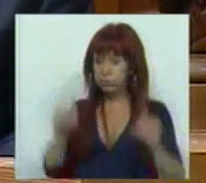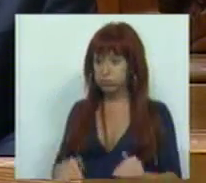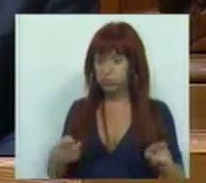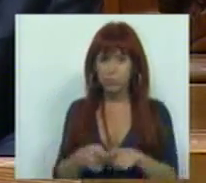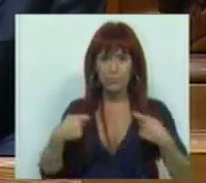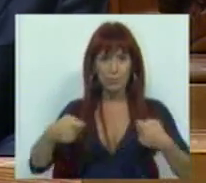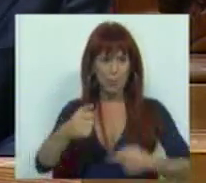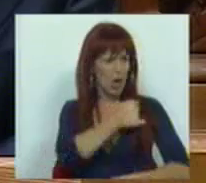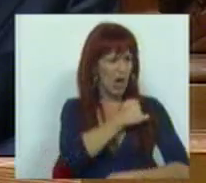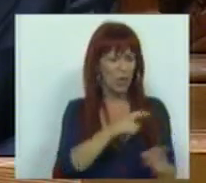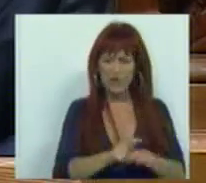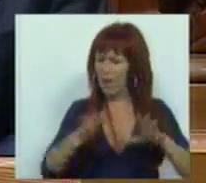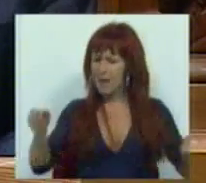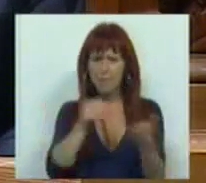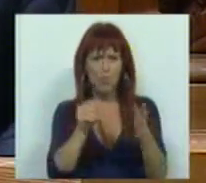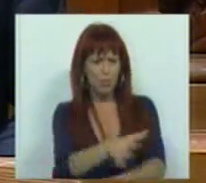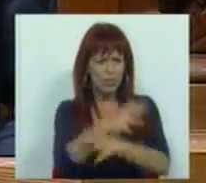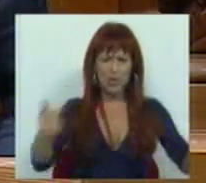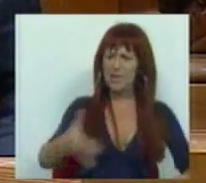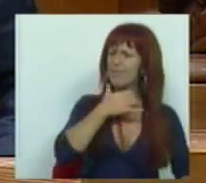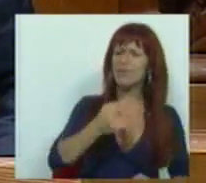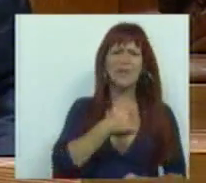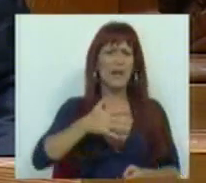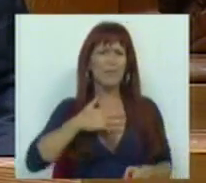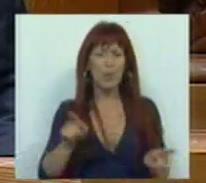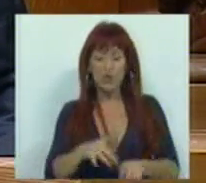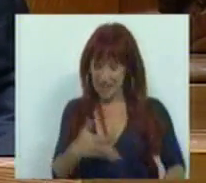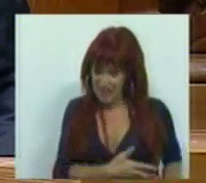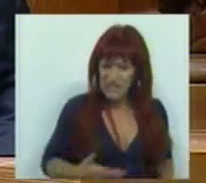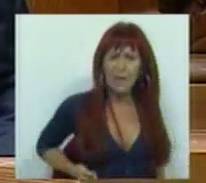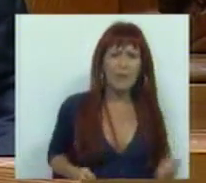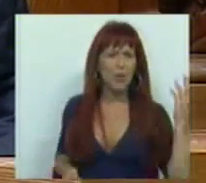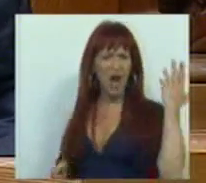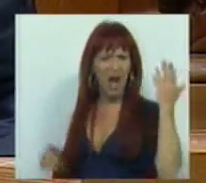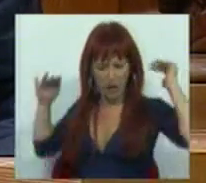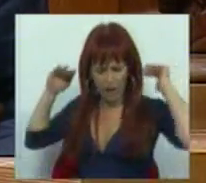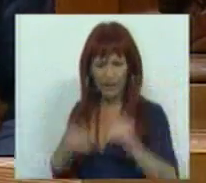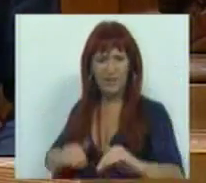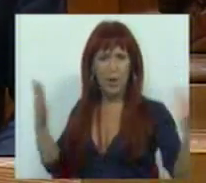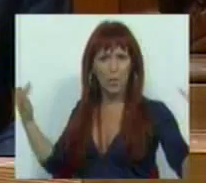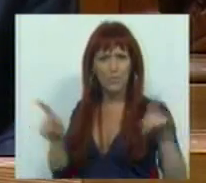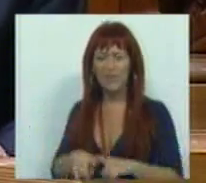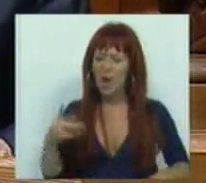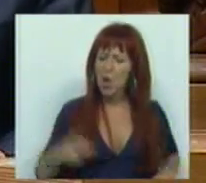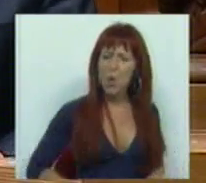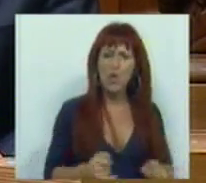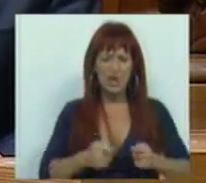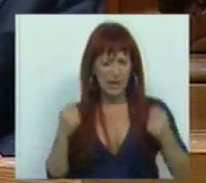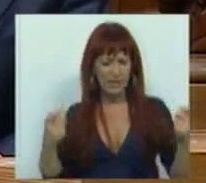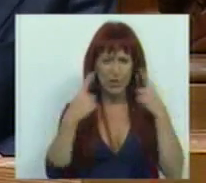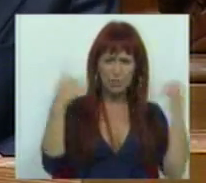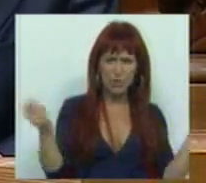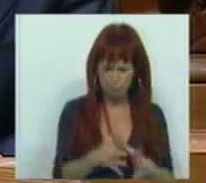consumo doméstico, ao aumento da pobreza, à falência das empresas e ao desemprego. É a recessão. É o corte do investimento